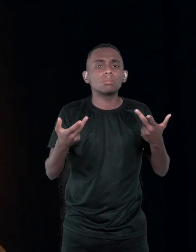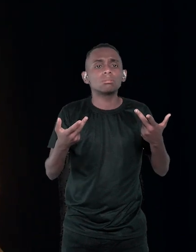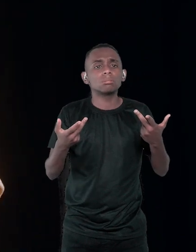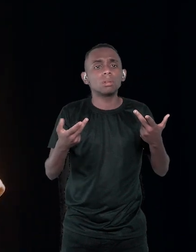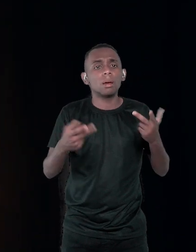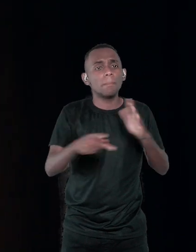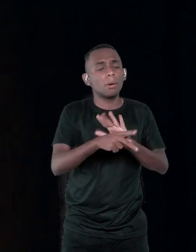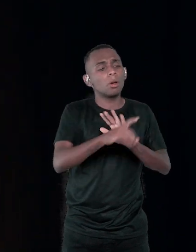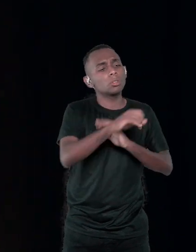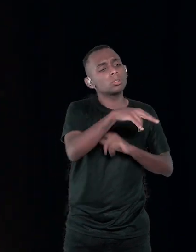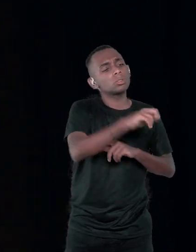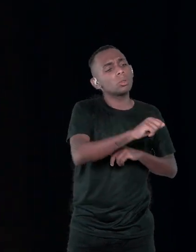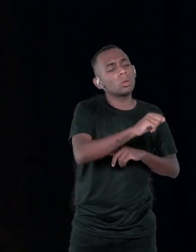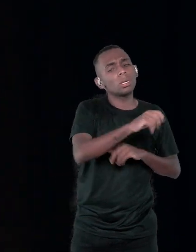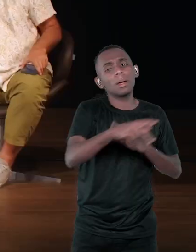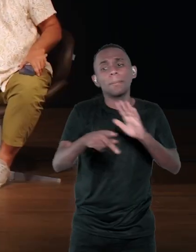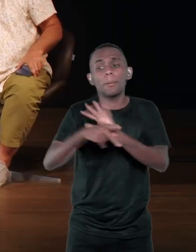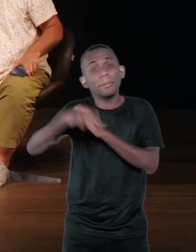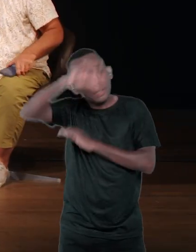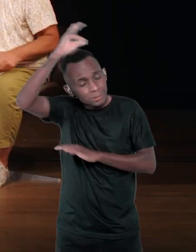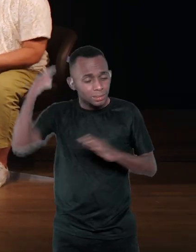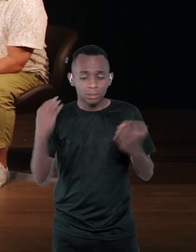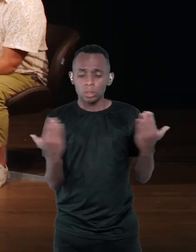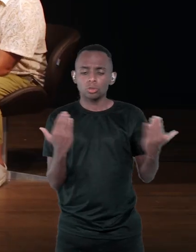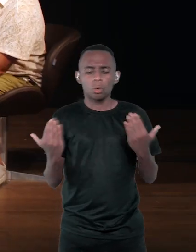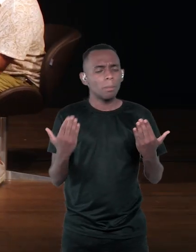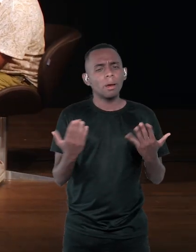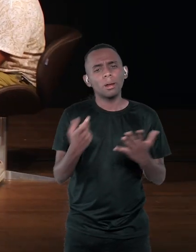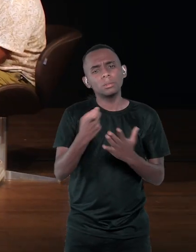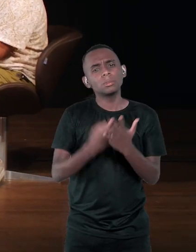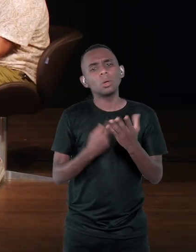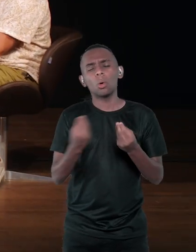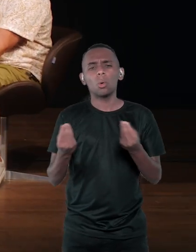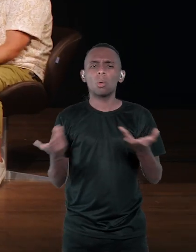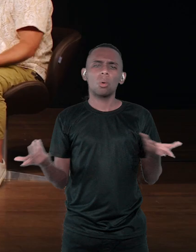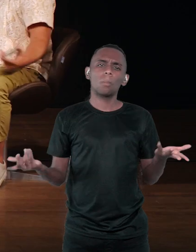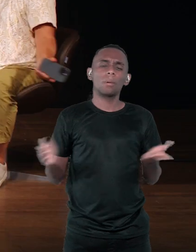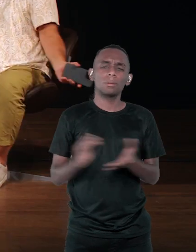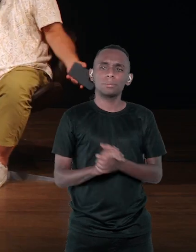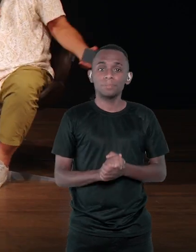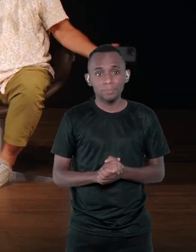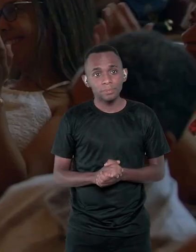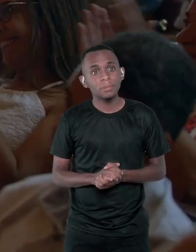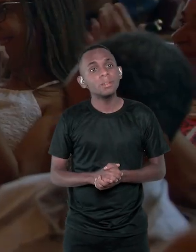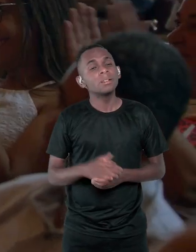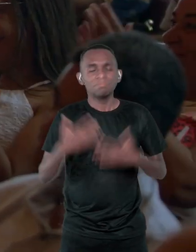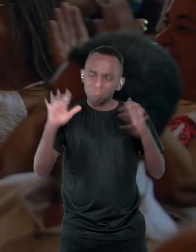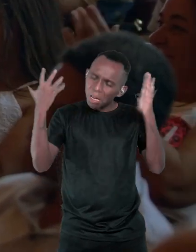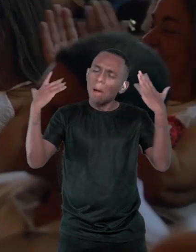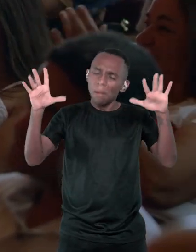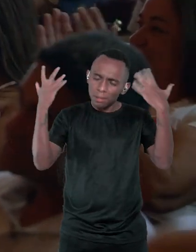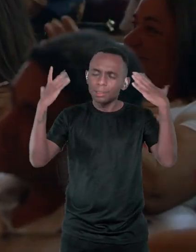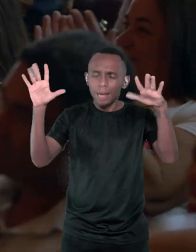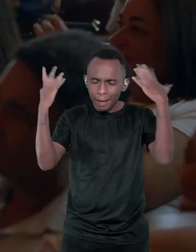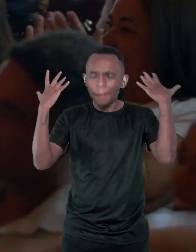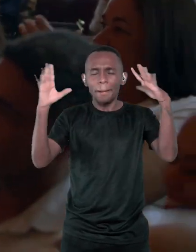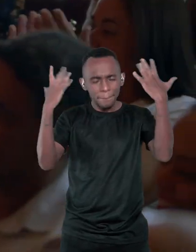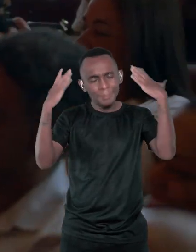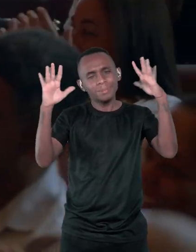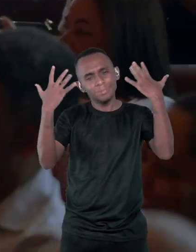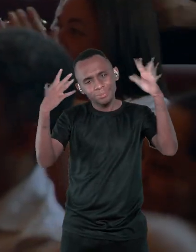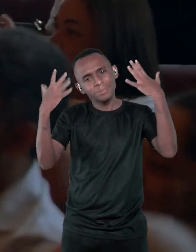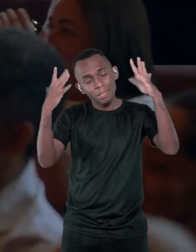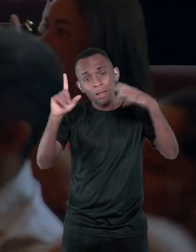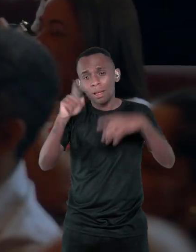e Dona Benta fosse santa. Eu acho a coisa mais... É meu tio, pode aplaudir. Diversos espectadores